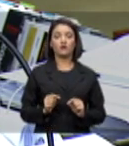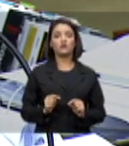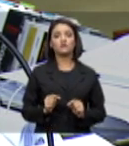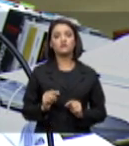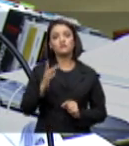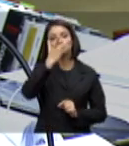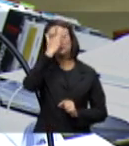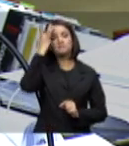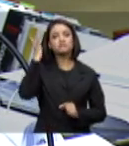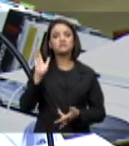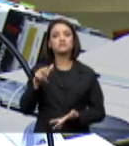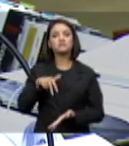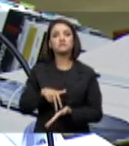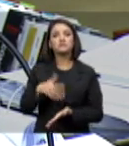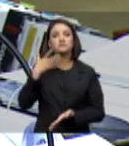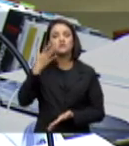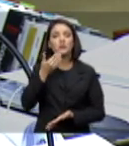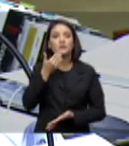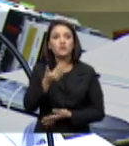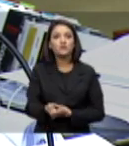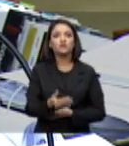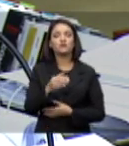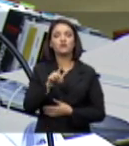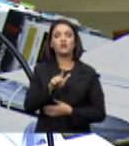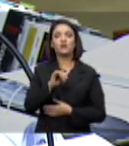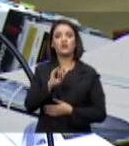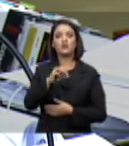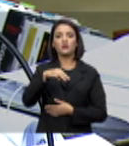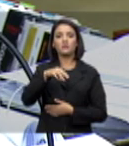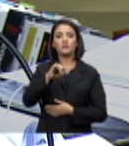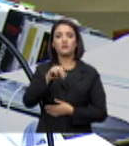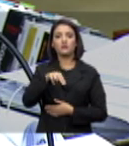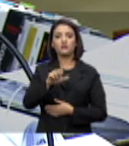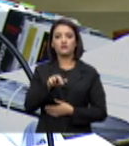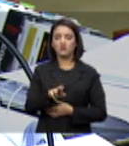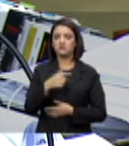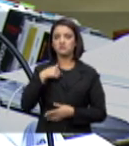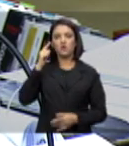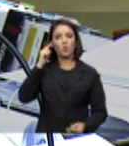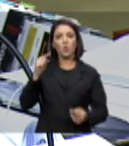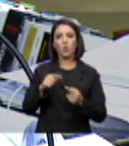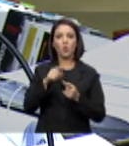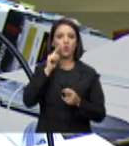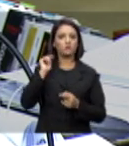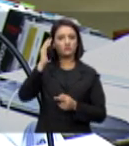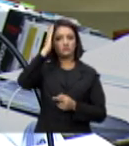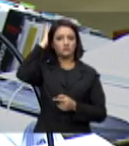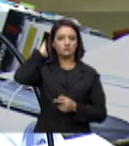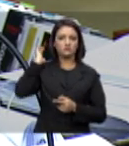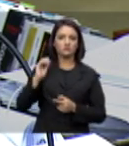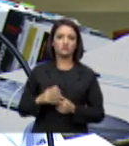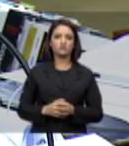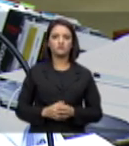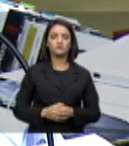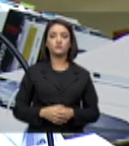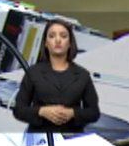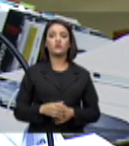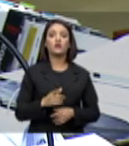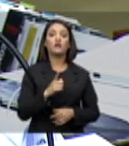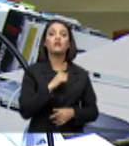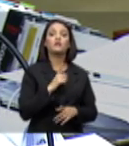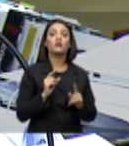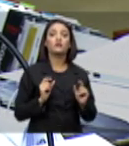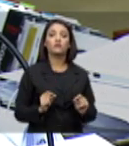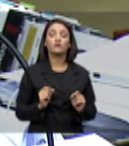pleitear a liminar neste ponto totalmente de acordo com sua excelência eu ouvi